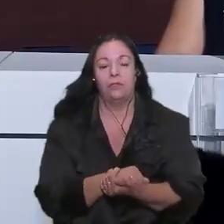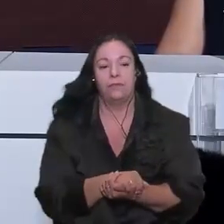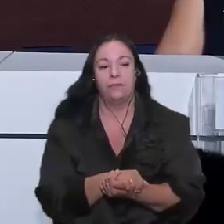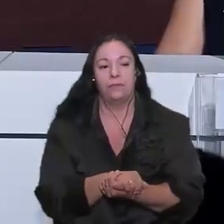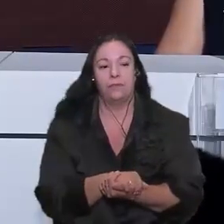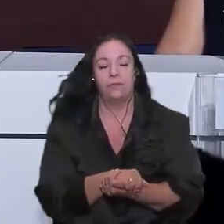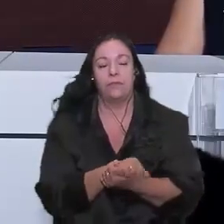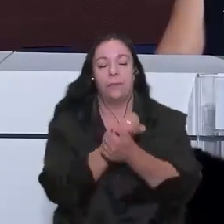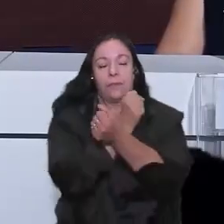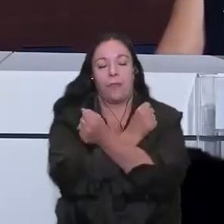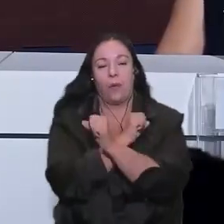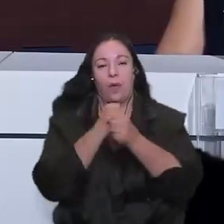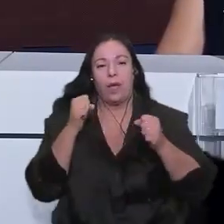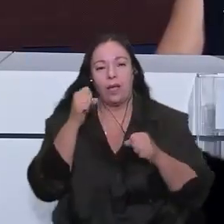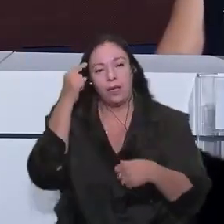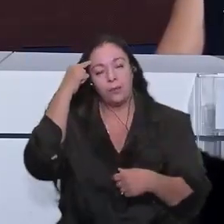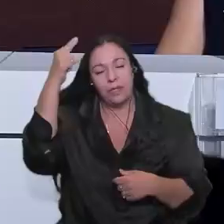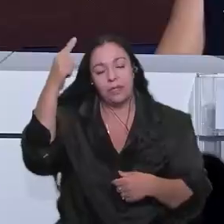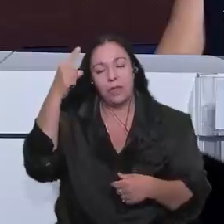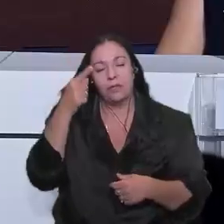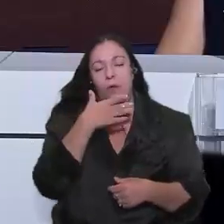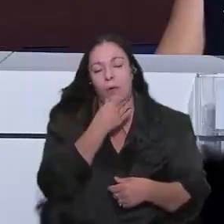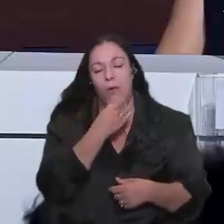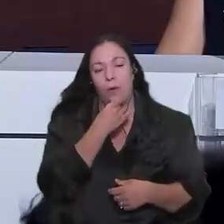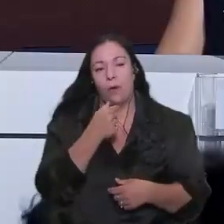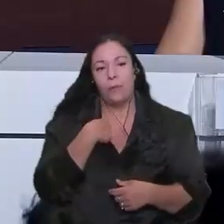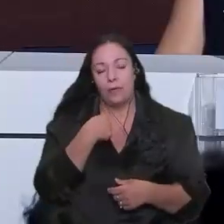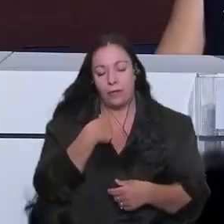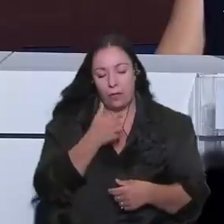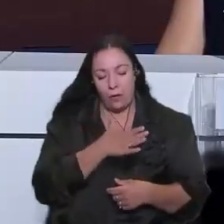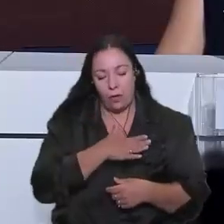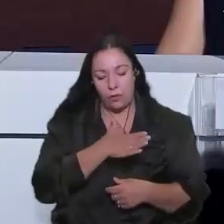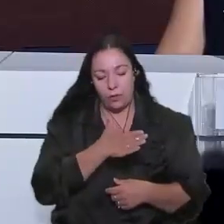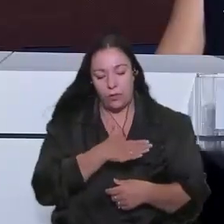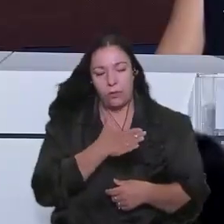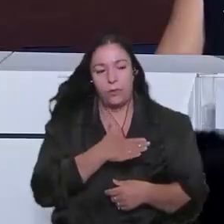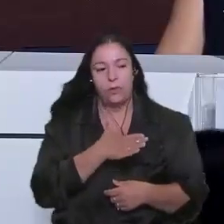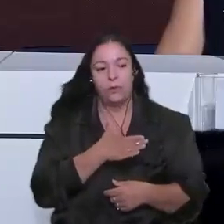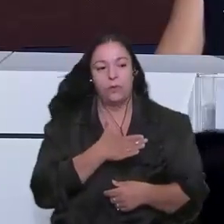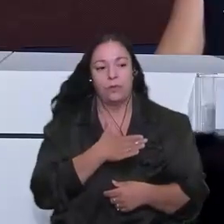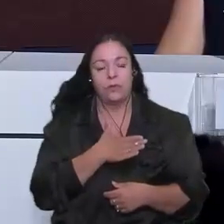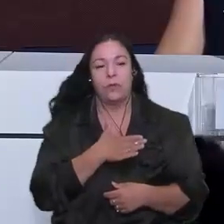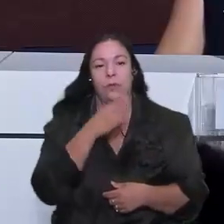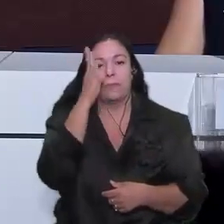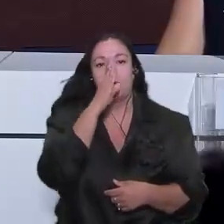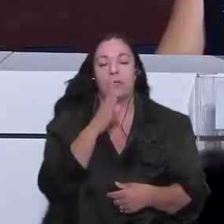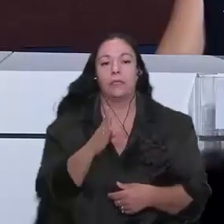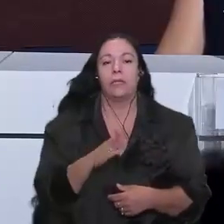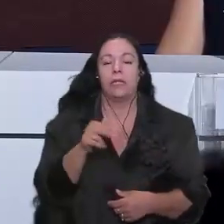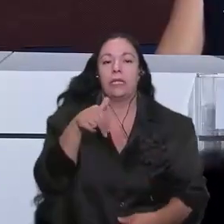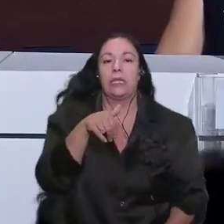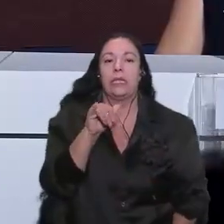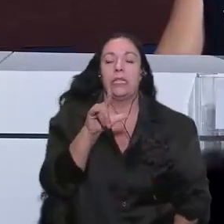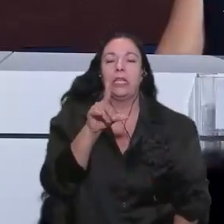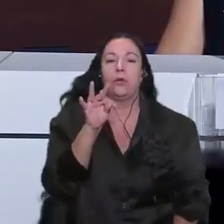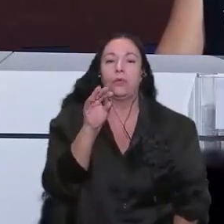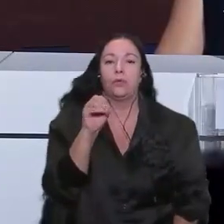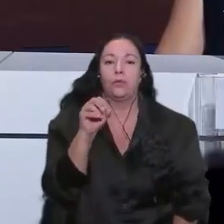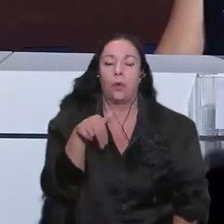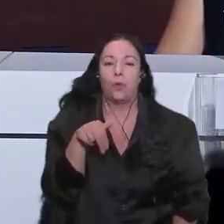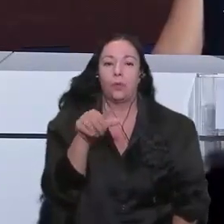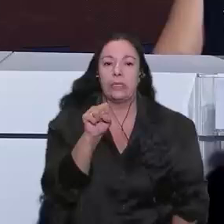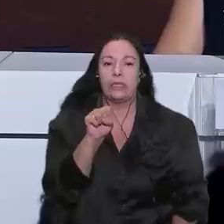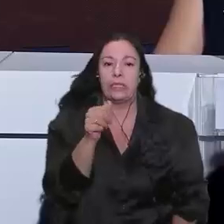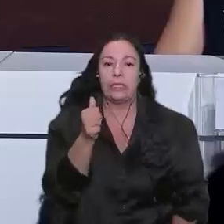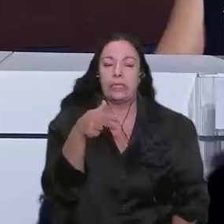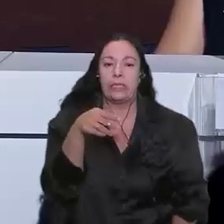Um grande pensador, um homem que eu admiro muito, faleceu há uns anos, brasileiro, chamado Milton Santos,